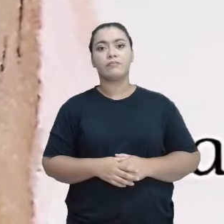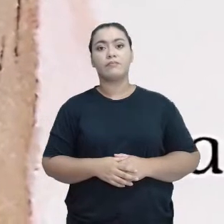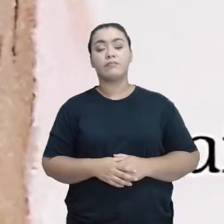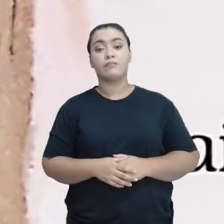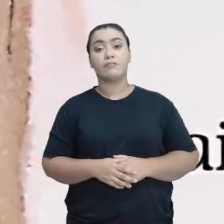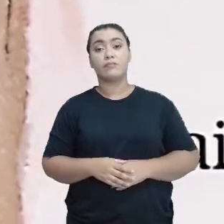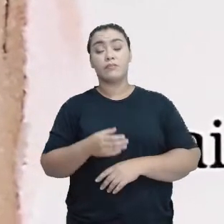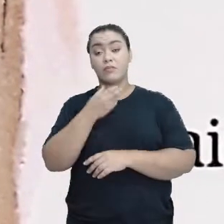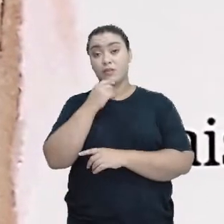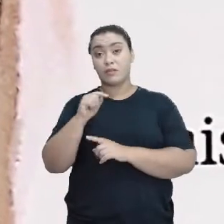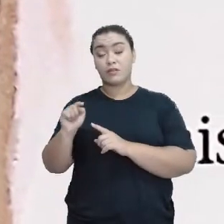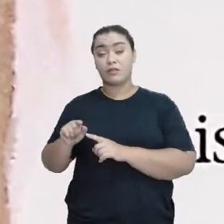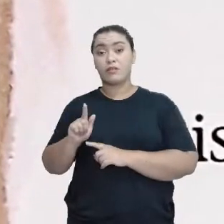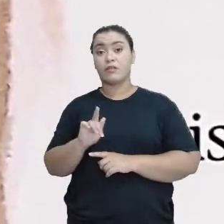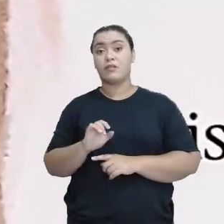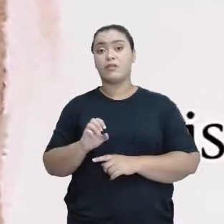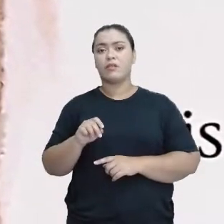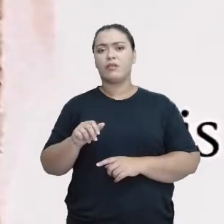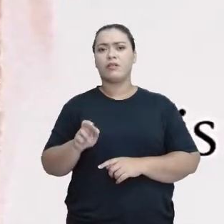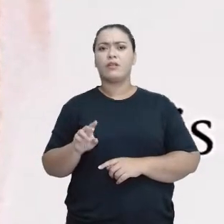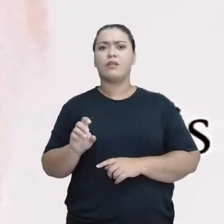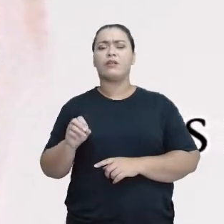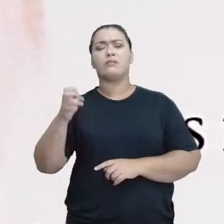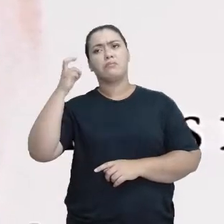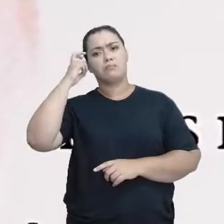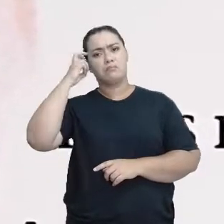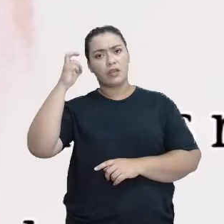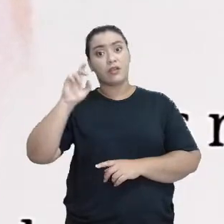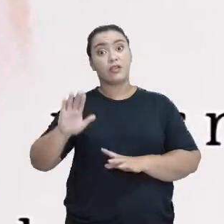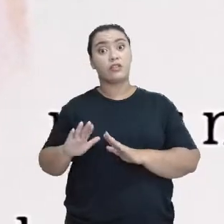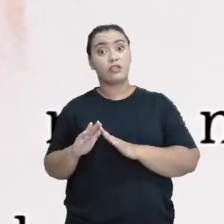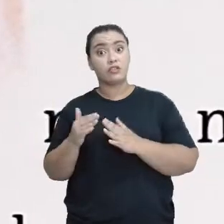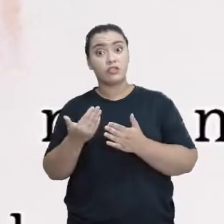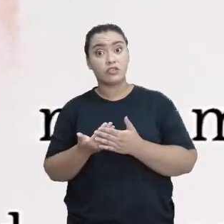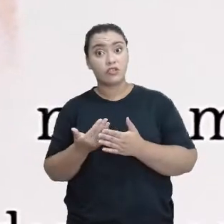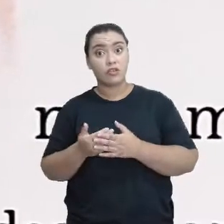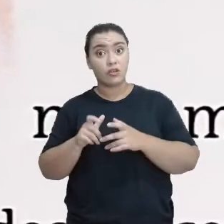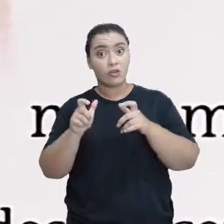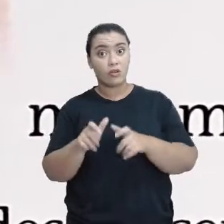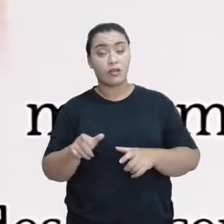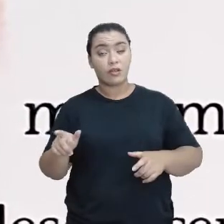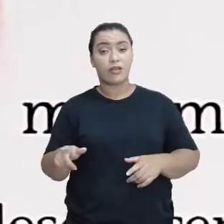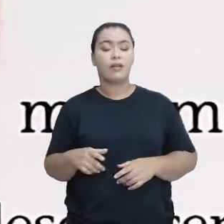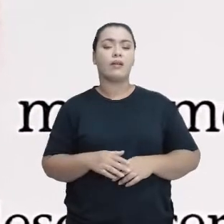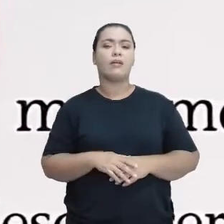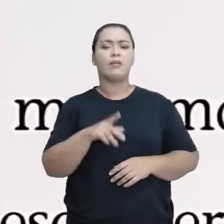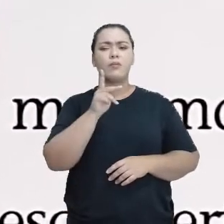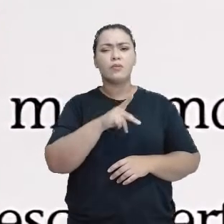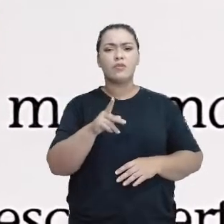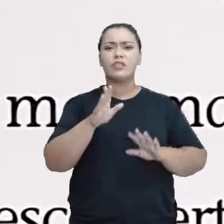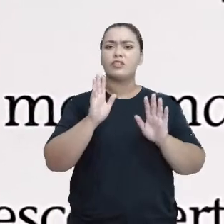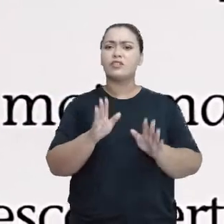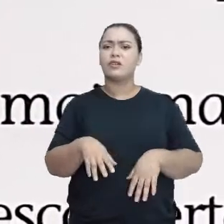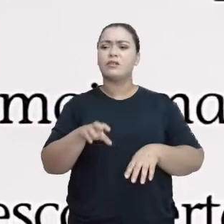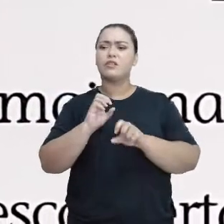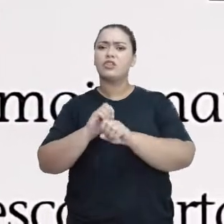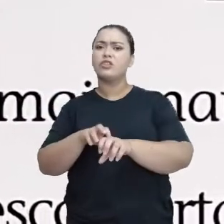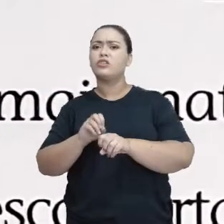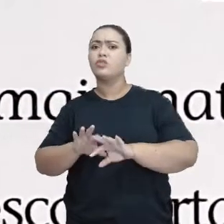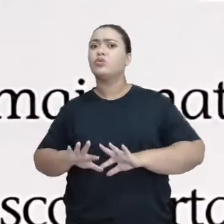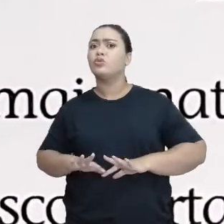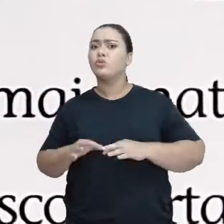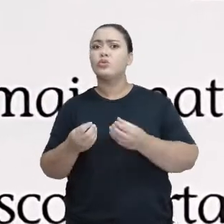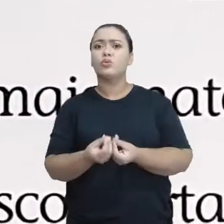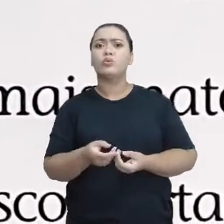Leonardo da Vinci era muito inteligente. Na escola da cidade onde morava, os professores já haviam ensinado tudo o que